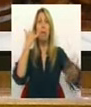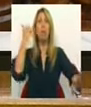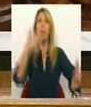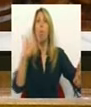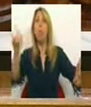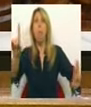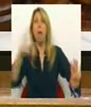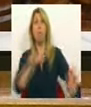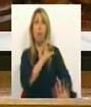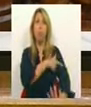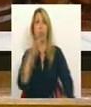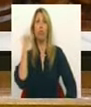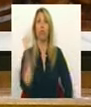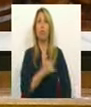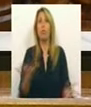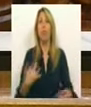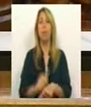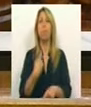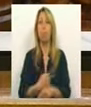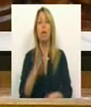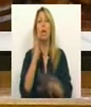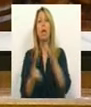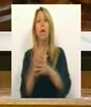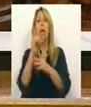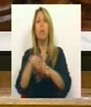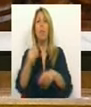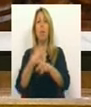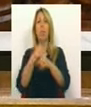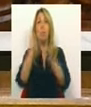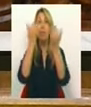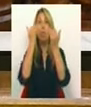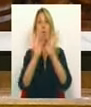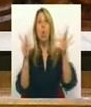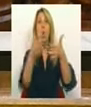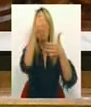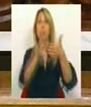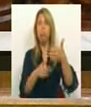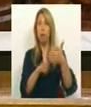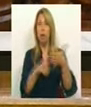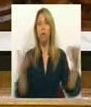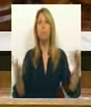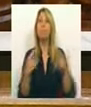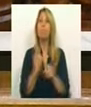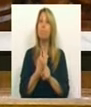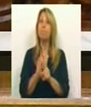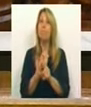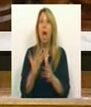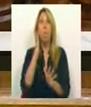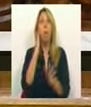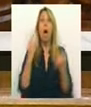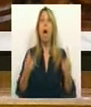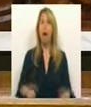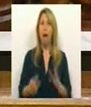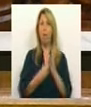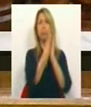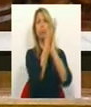solicitadas, que tem como competência a criação, a manutenção e divulgação do referido portal. Neste momento, existe uma panóplia